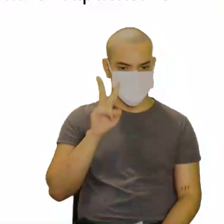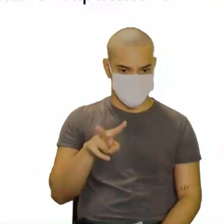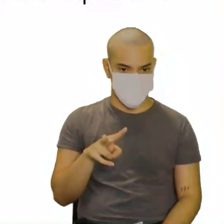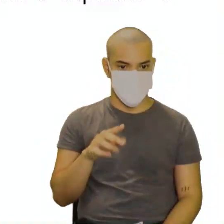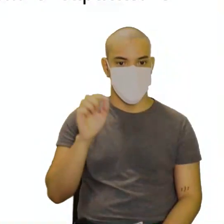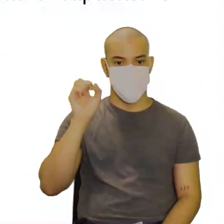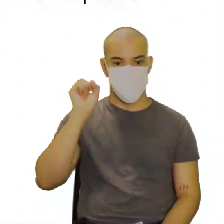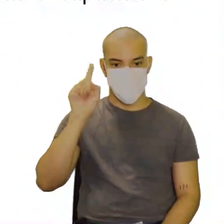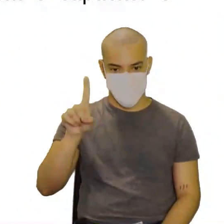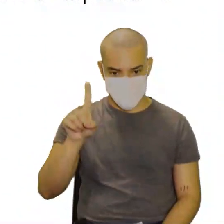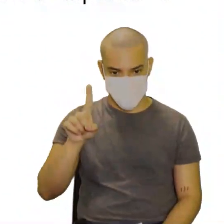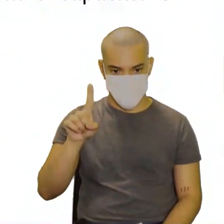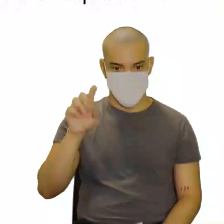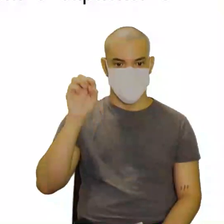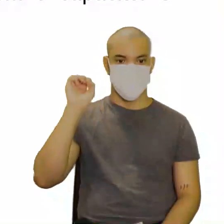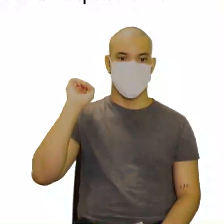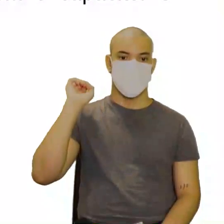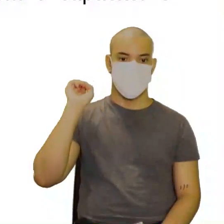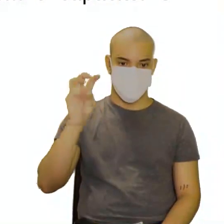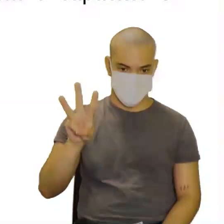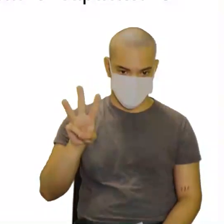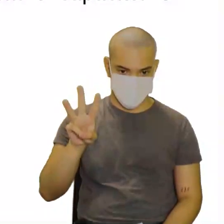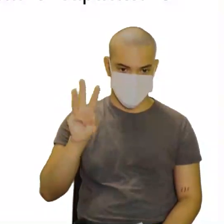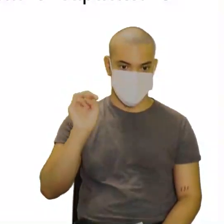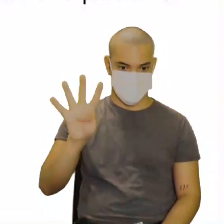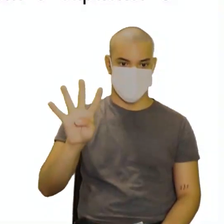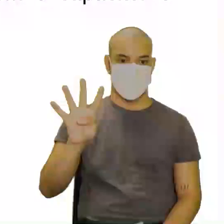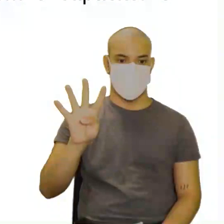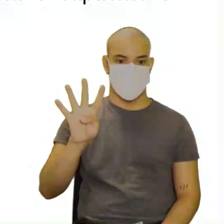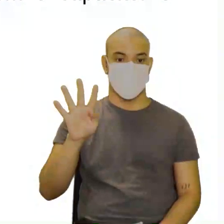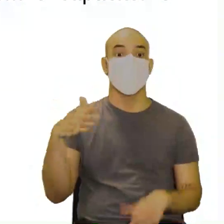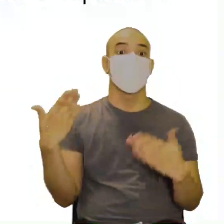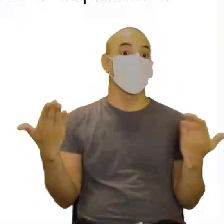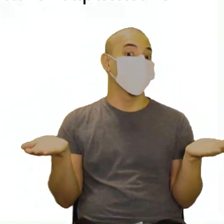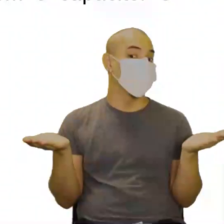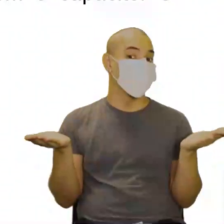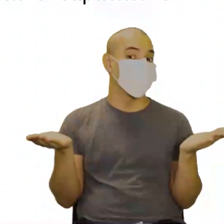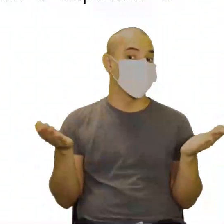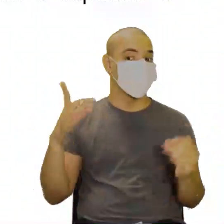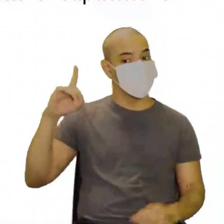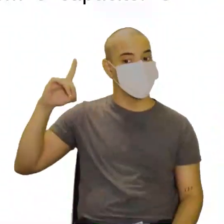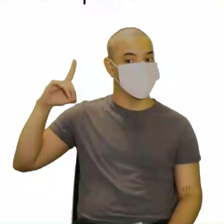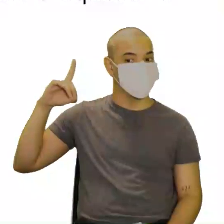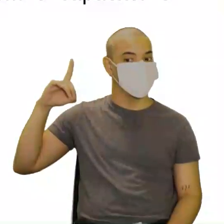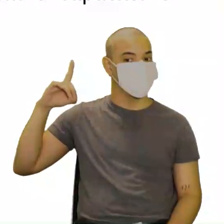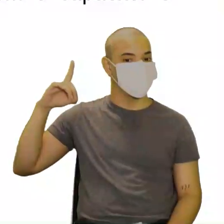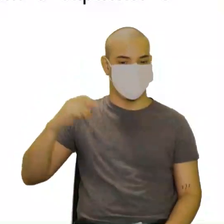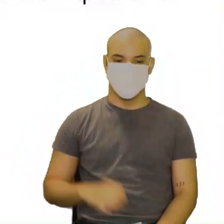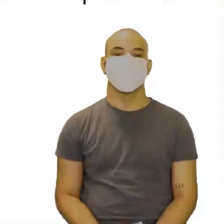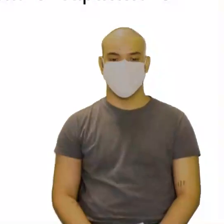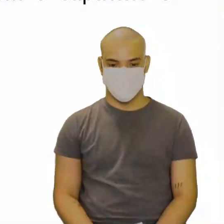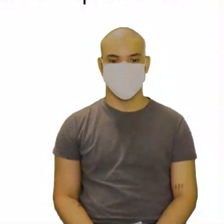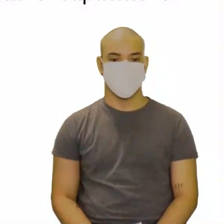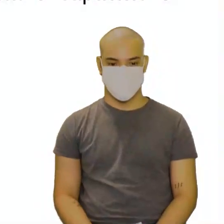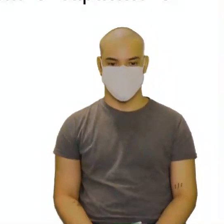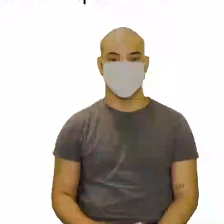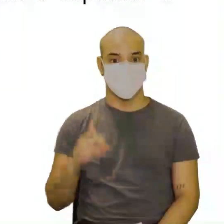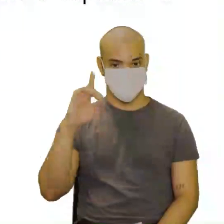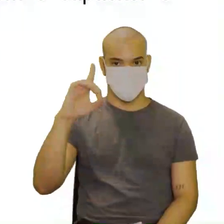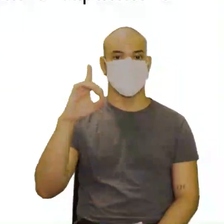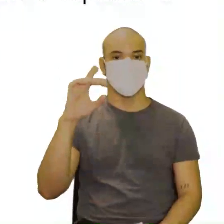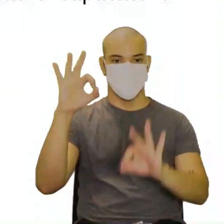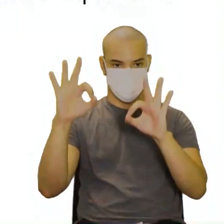quê? 1, 3 e 4. Qual é a alternativa aqui? D, né, pessoal? Então, tá